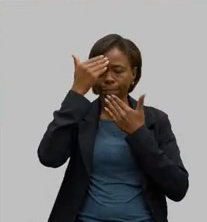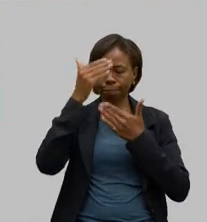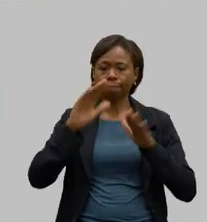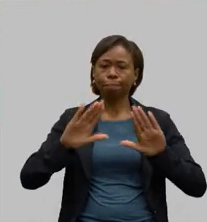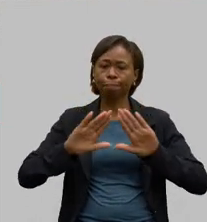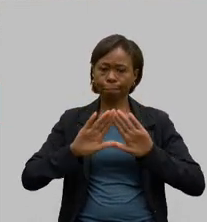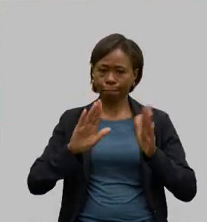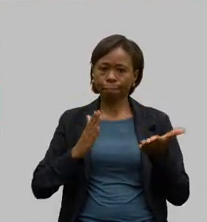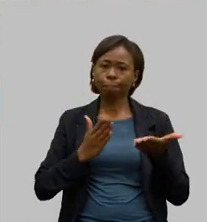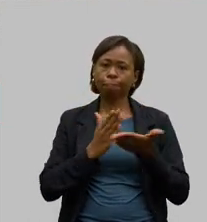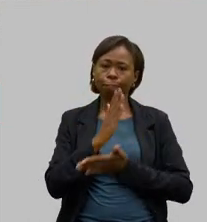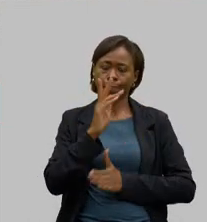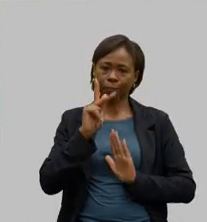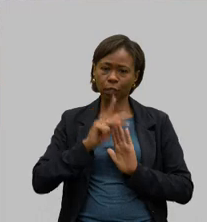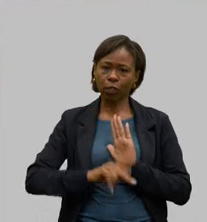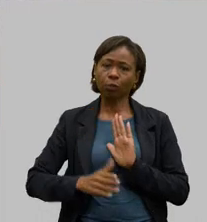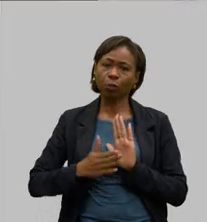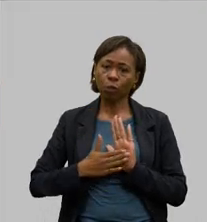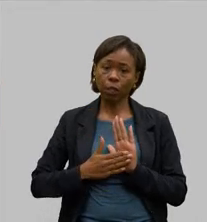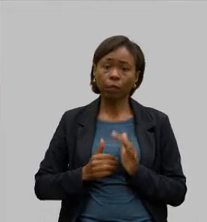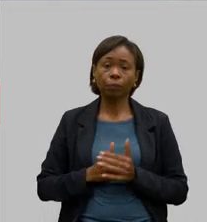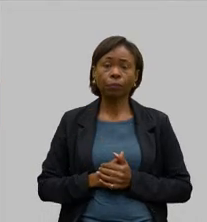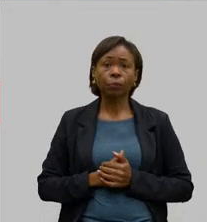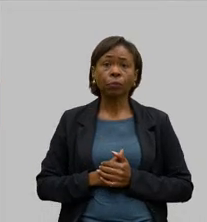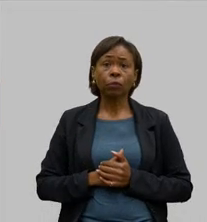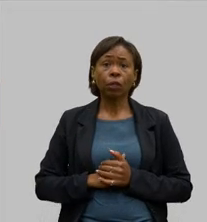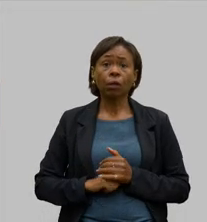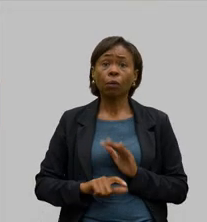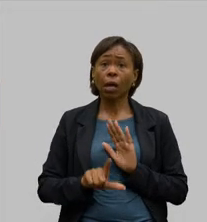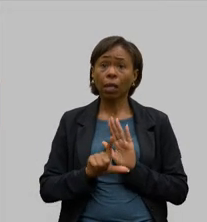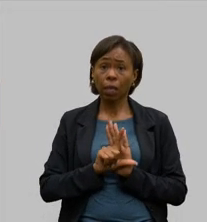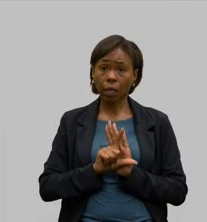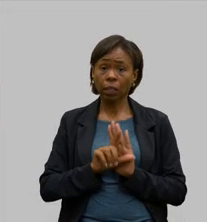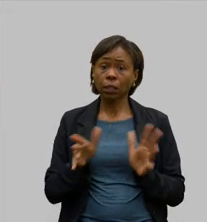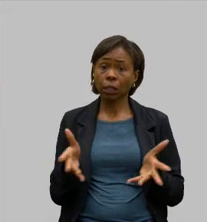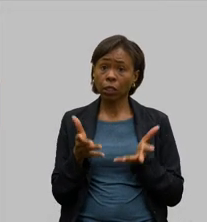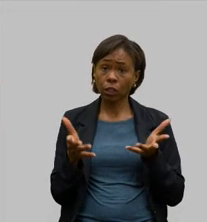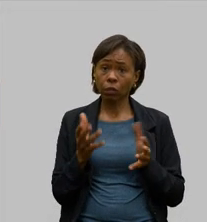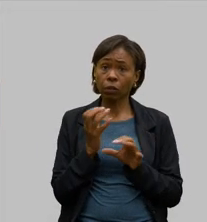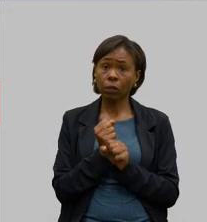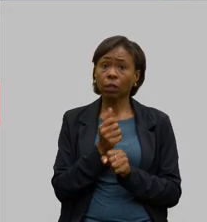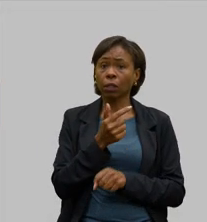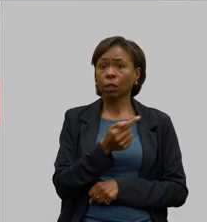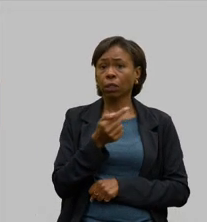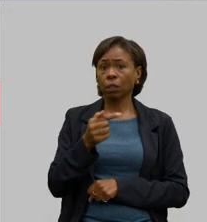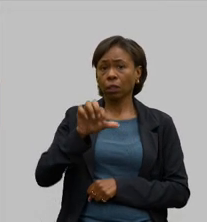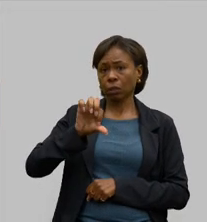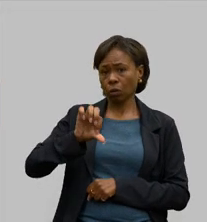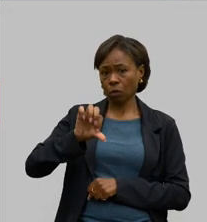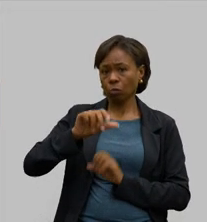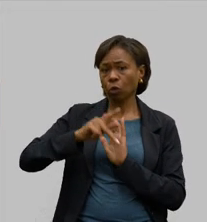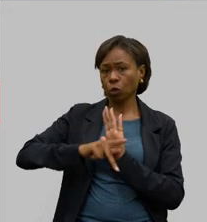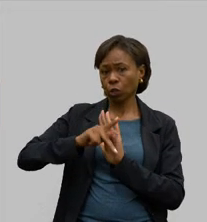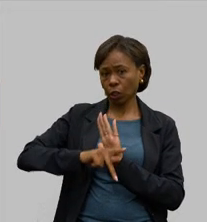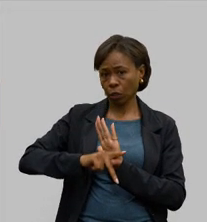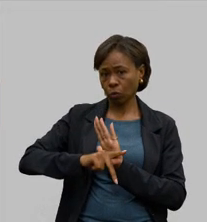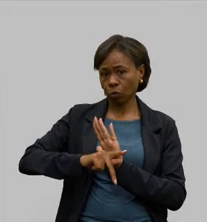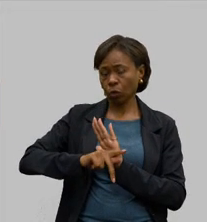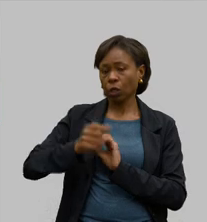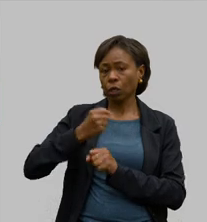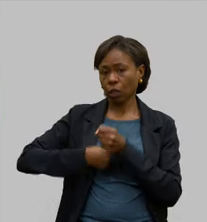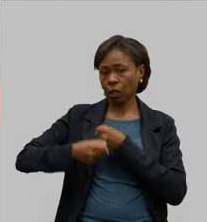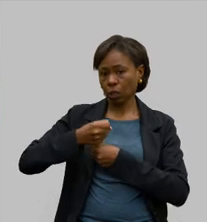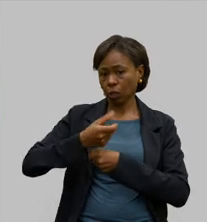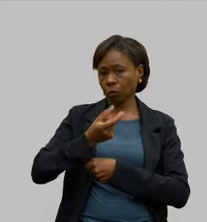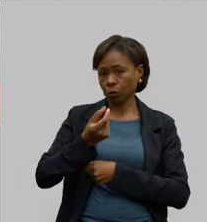que agora já tá sendo usado então a lei de incentivo foram 779 projetos aprovados em 2023